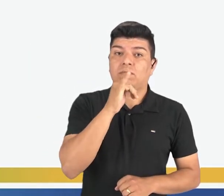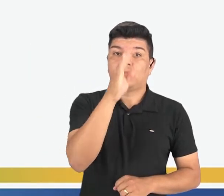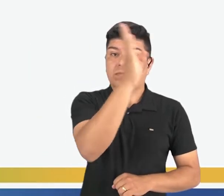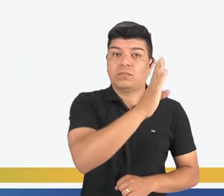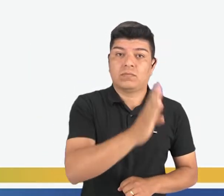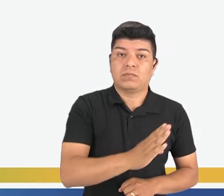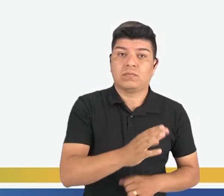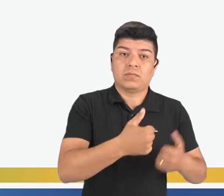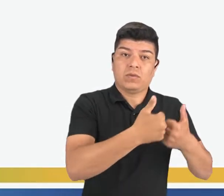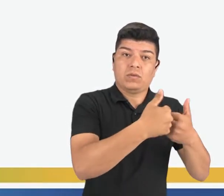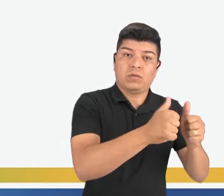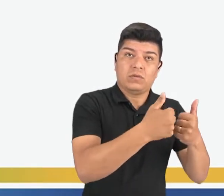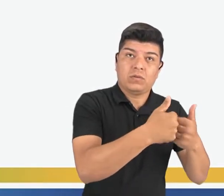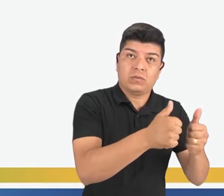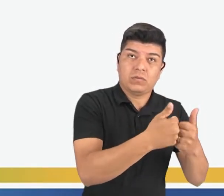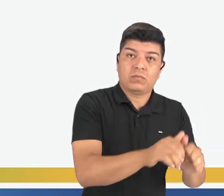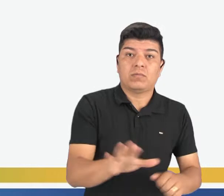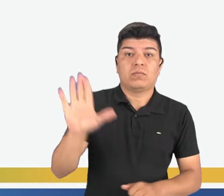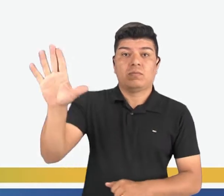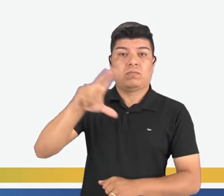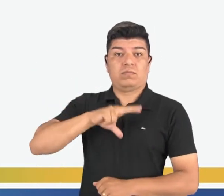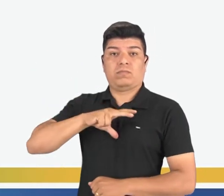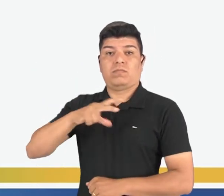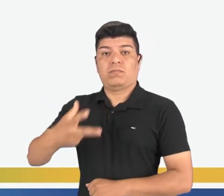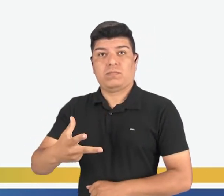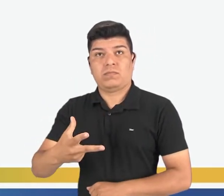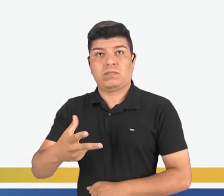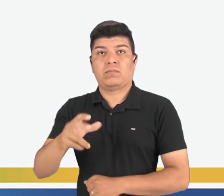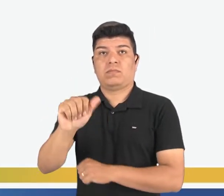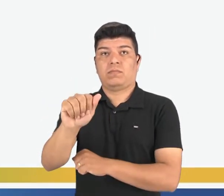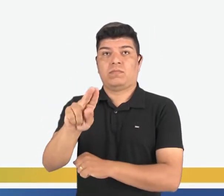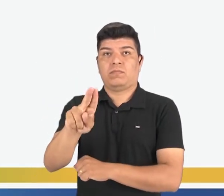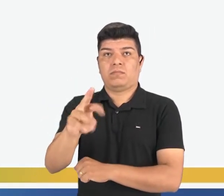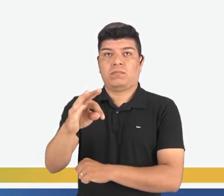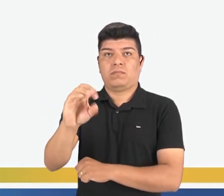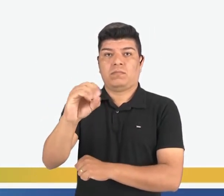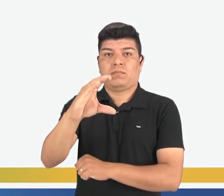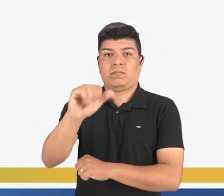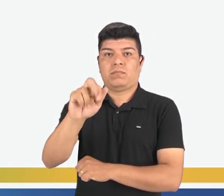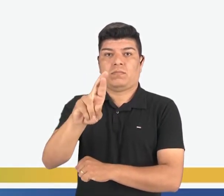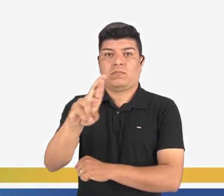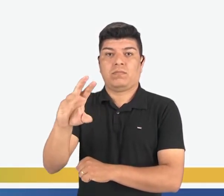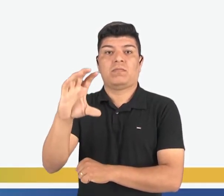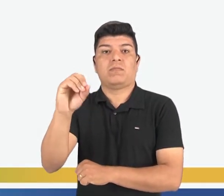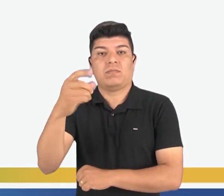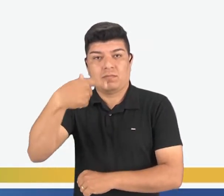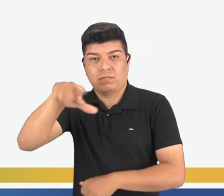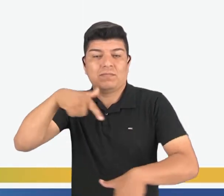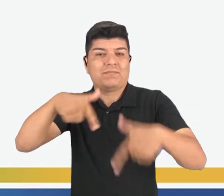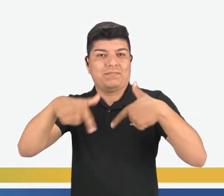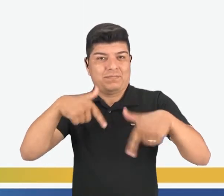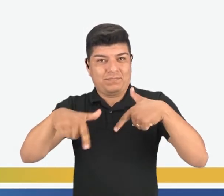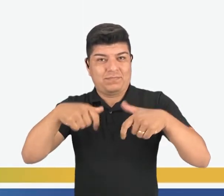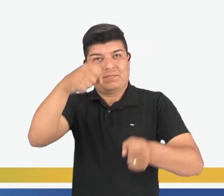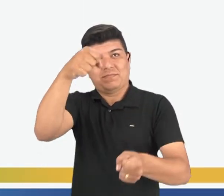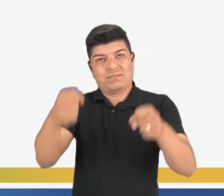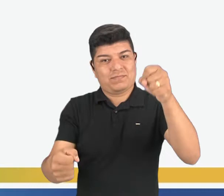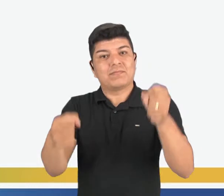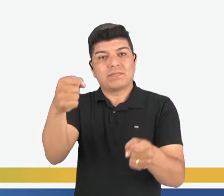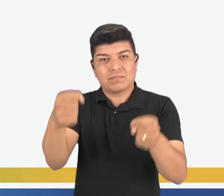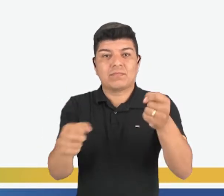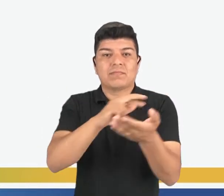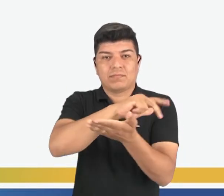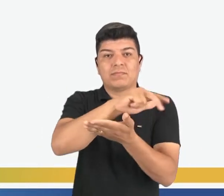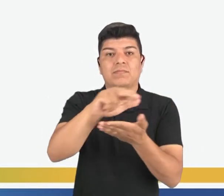ônibus. Nós chamamos de ônibus, eles autocarro. Eu vou pegar um autocarro para ir para o trabalho. Então, esses têm essas